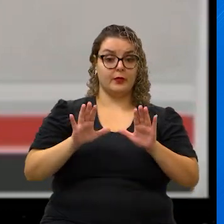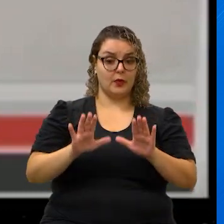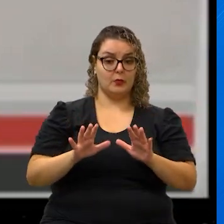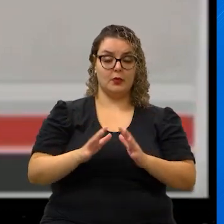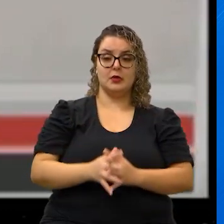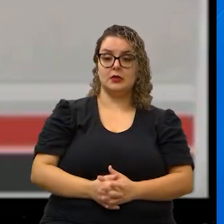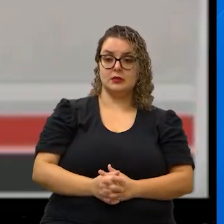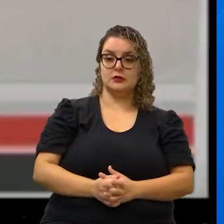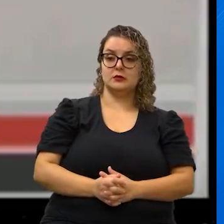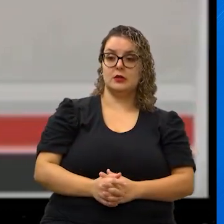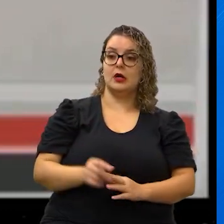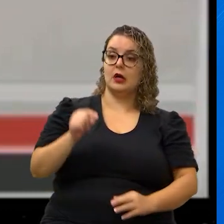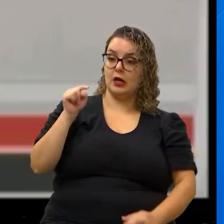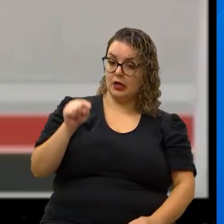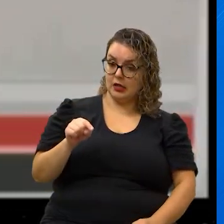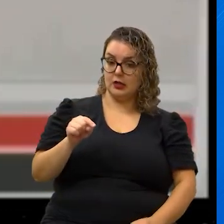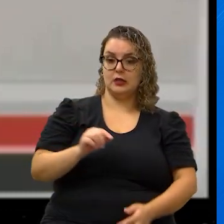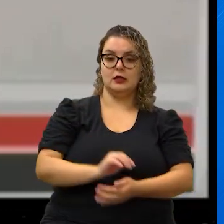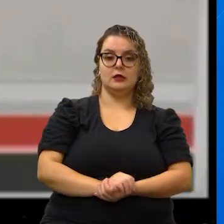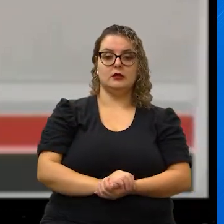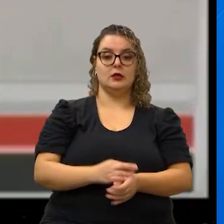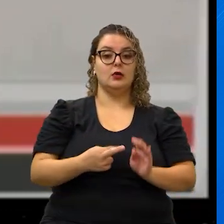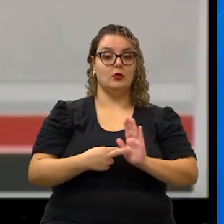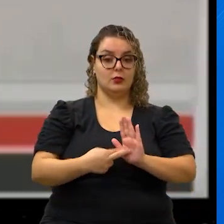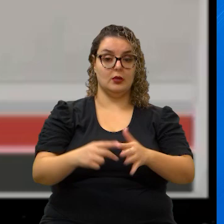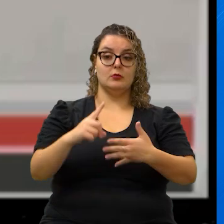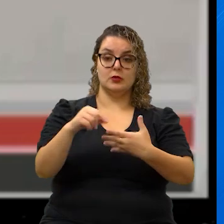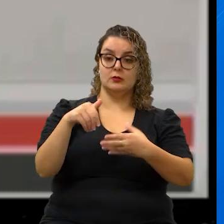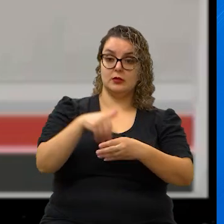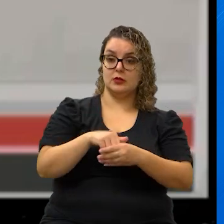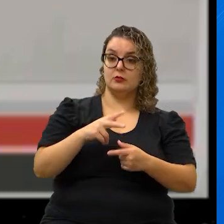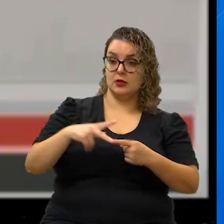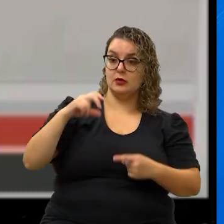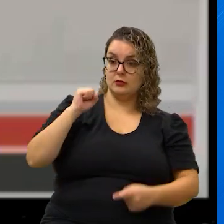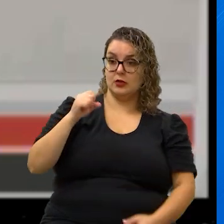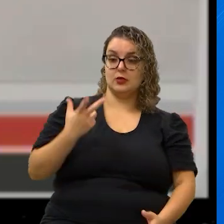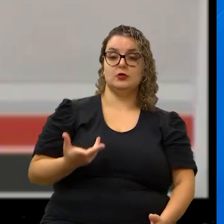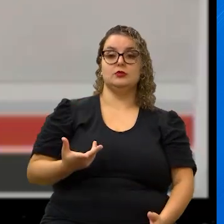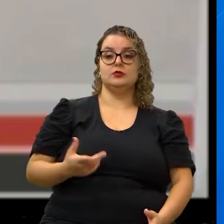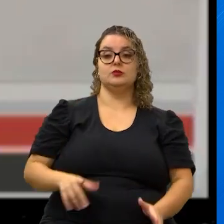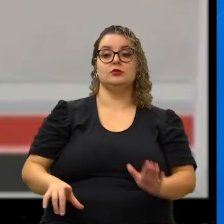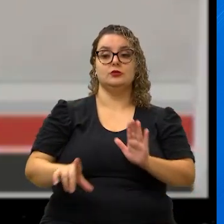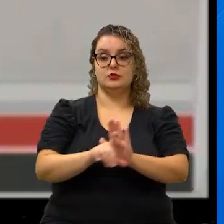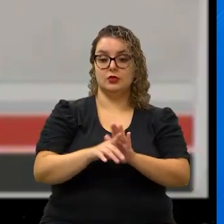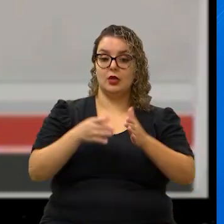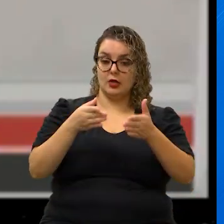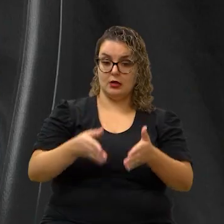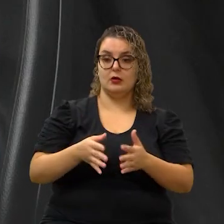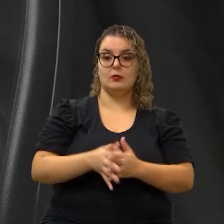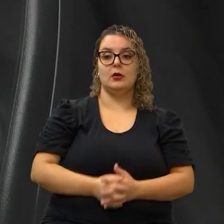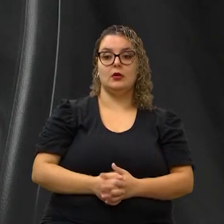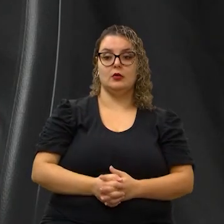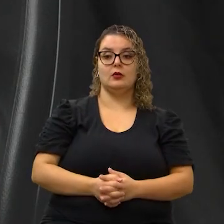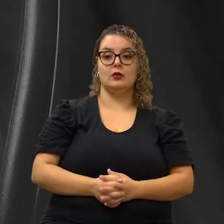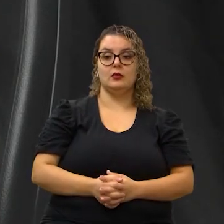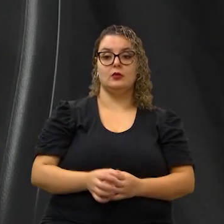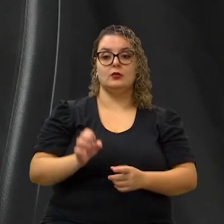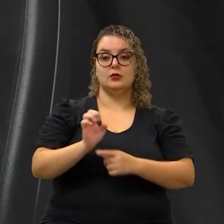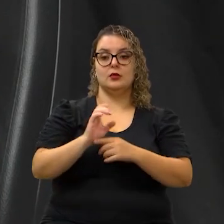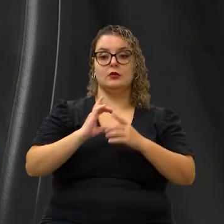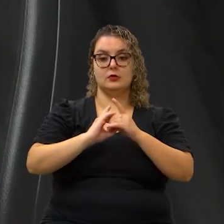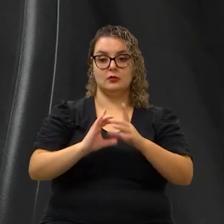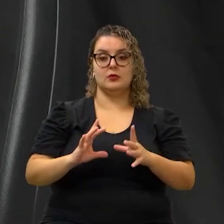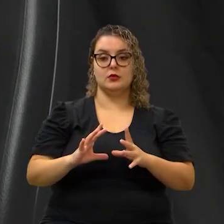tudo, mas ali estão os representantes eleitos, né, de forma legítima no